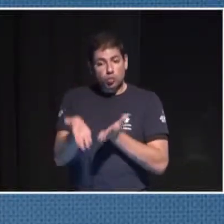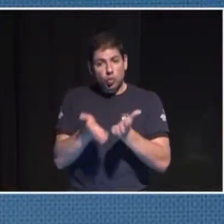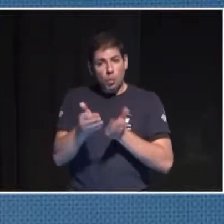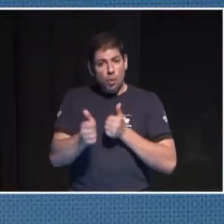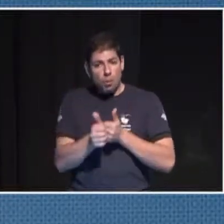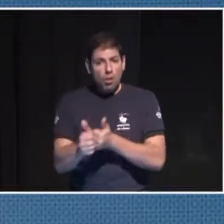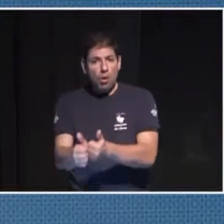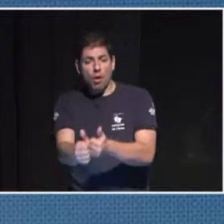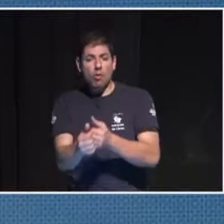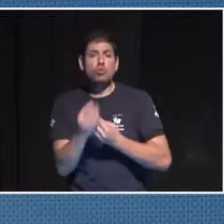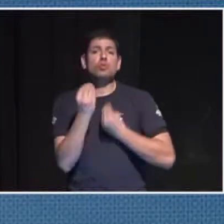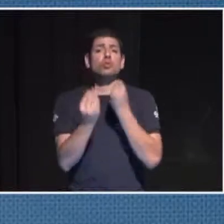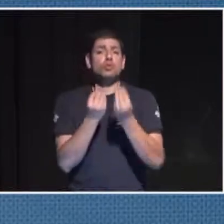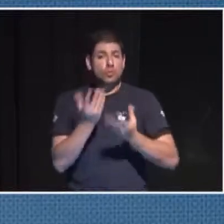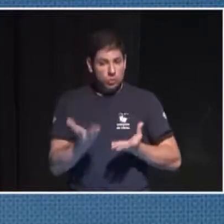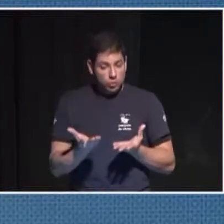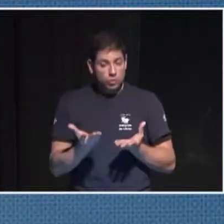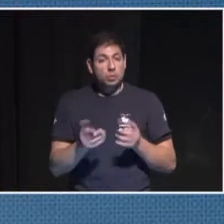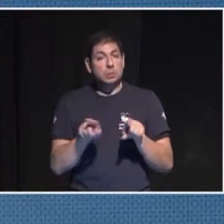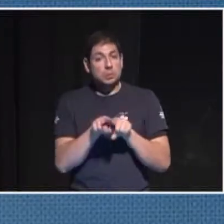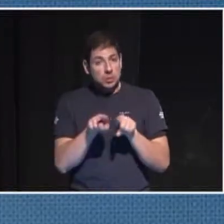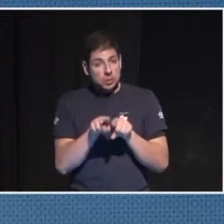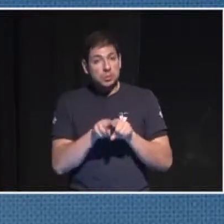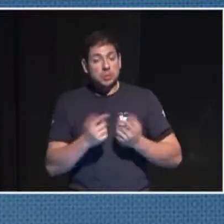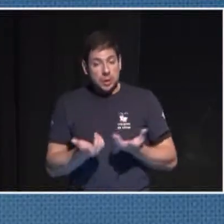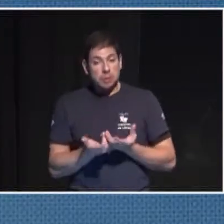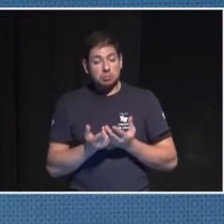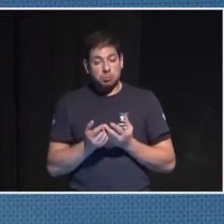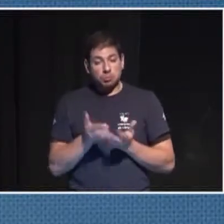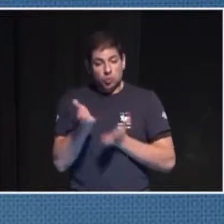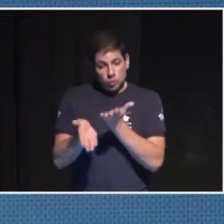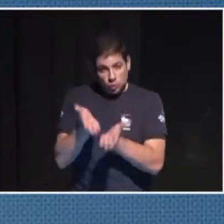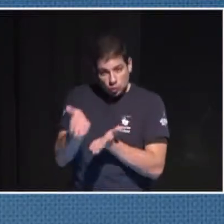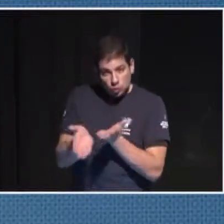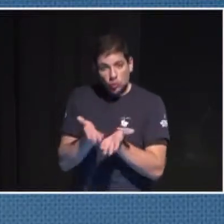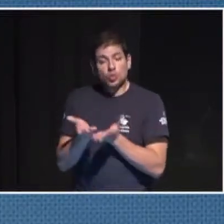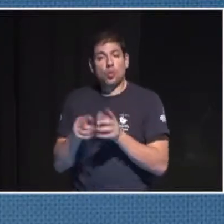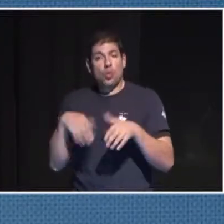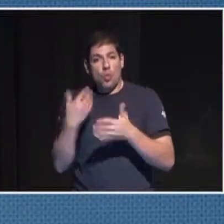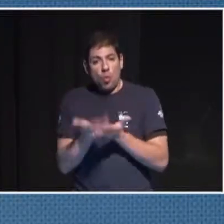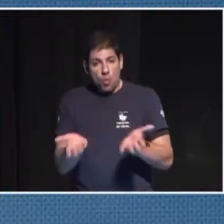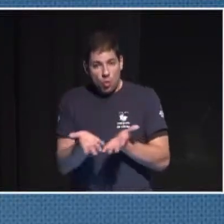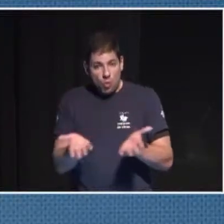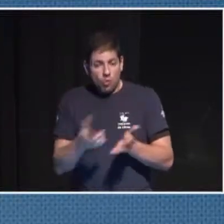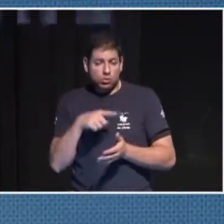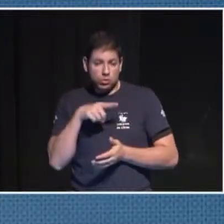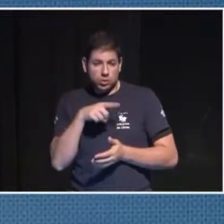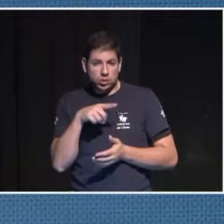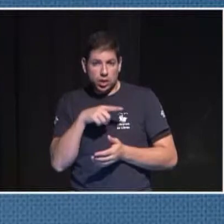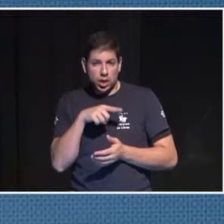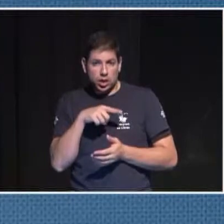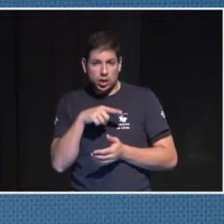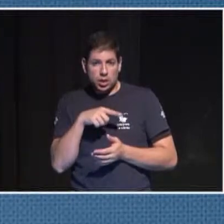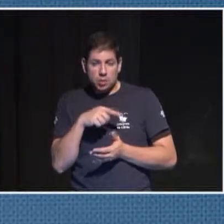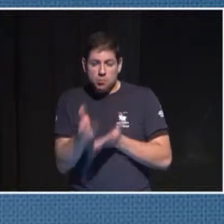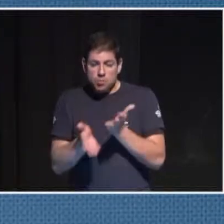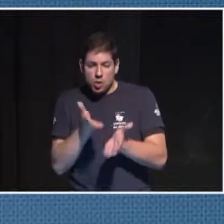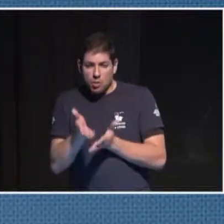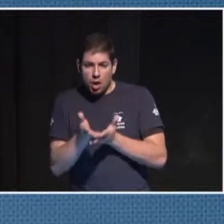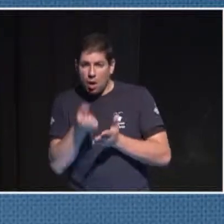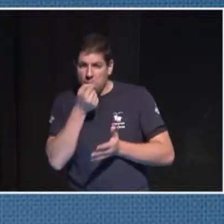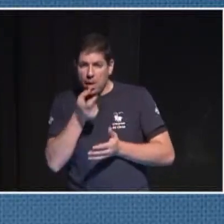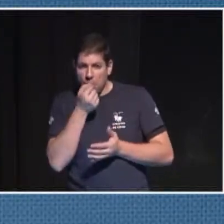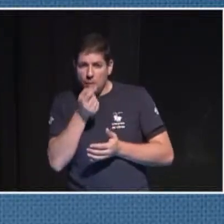vai receber. Em relação à terapia, nós temos hoje 3